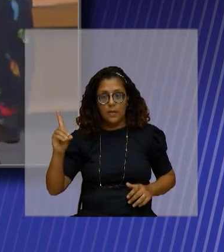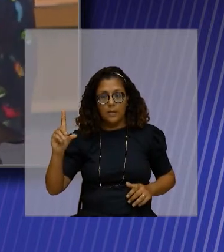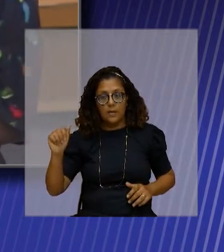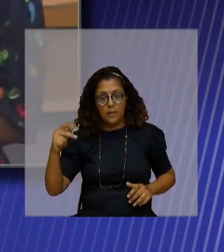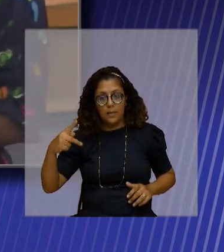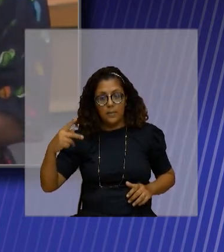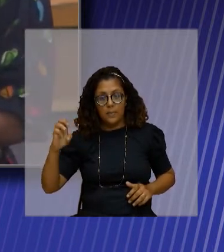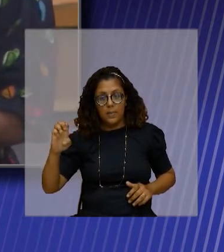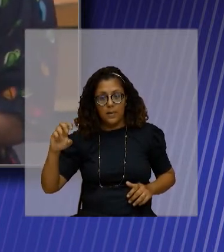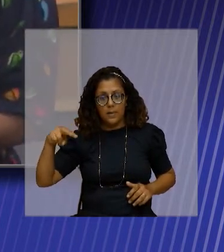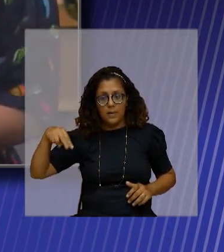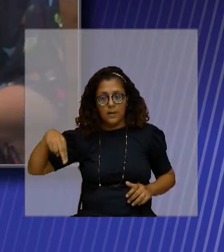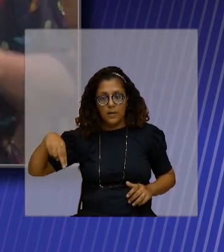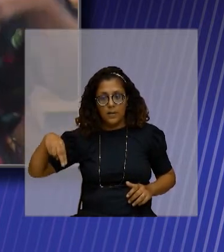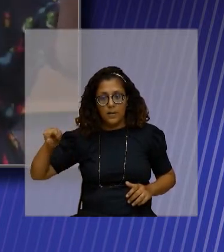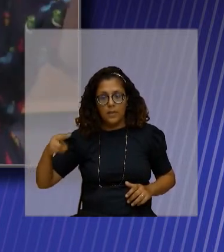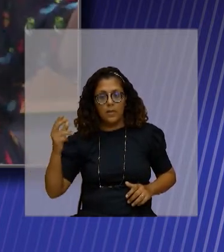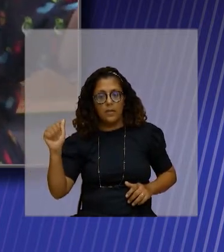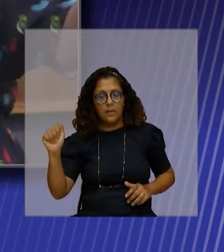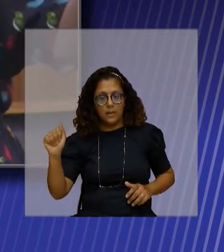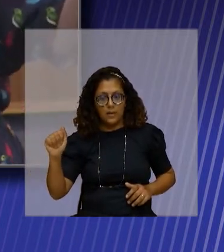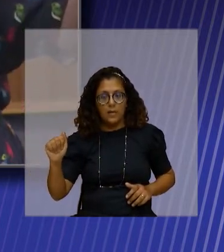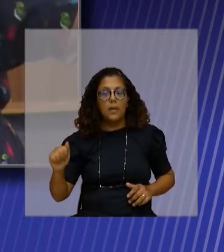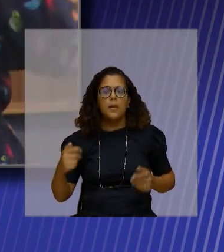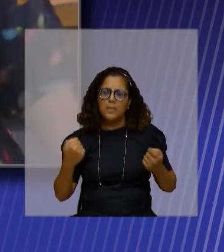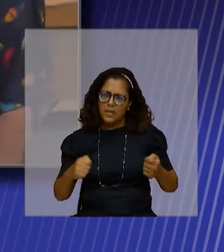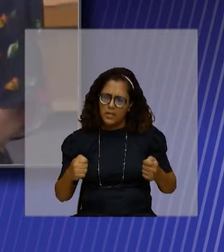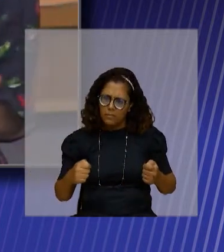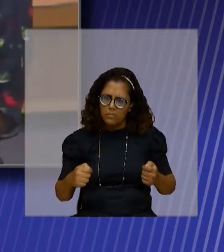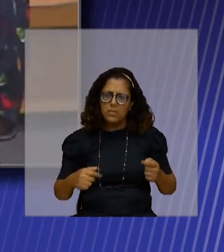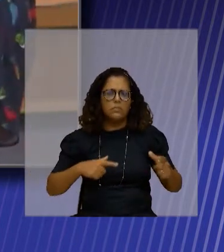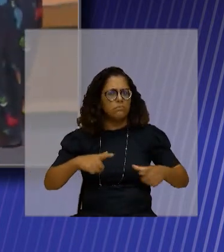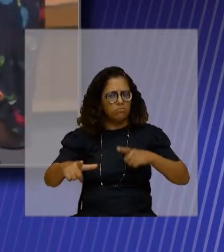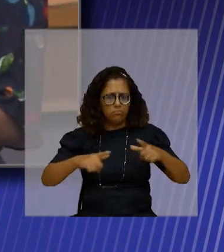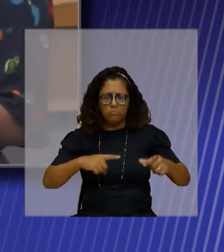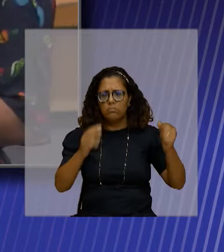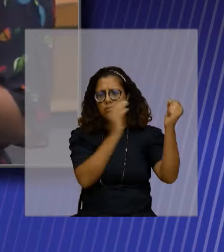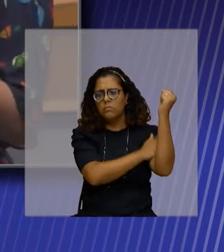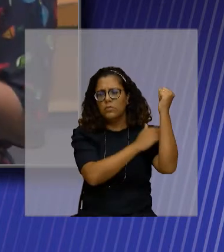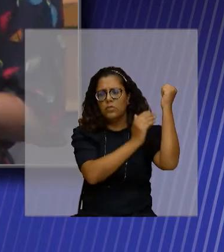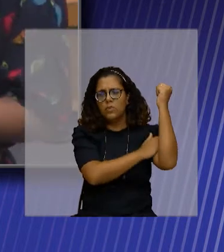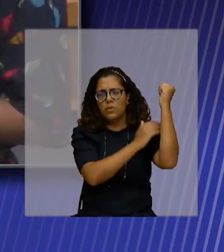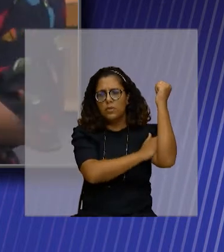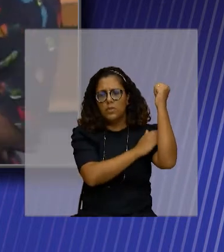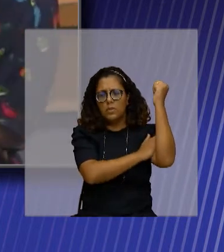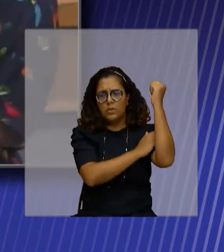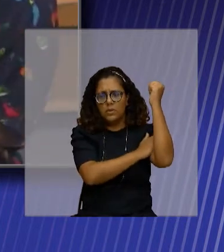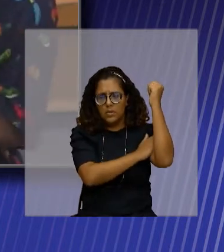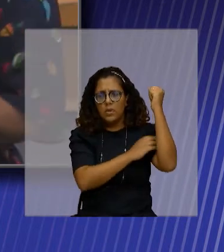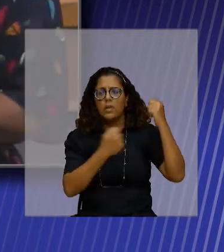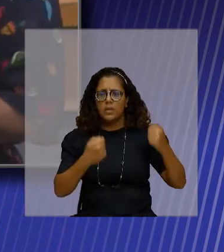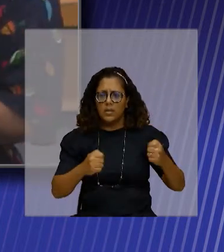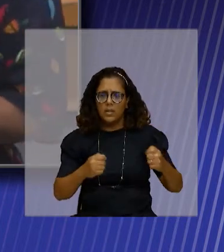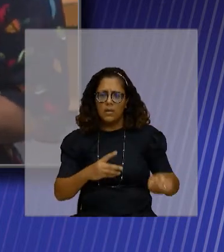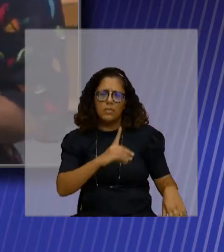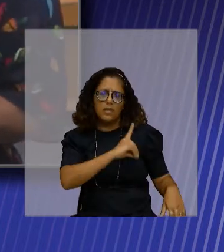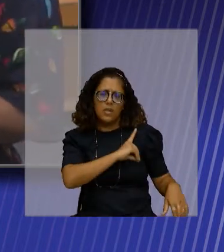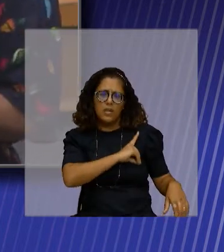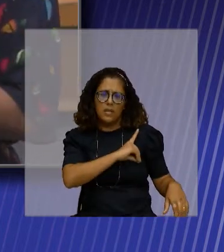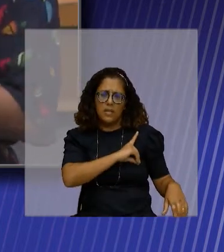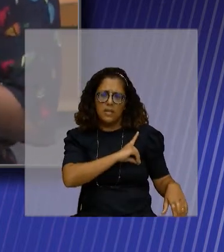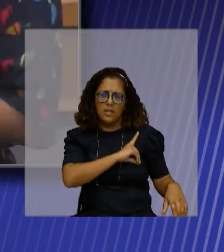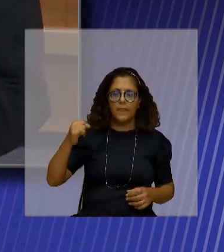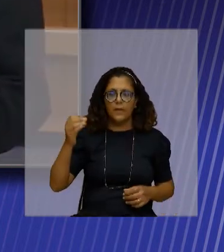ela ainda destacou a luta pela delegacia 24 horas EA importância da educação para mudar a realidade